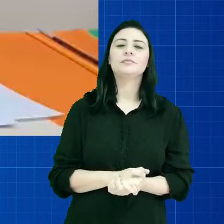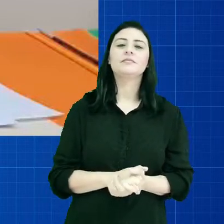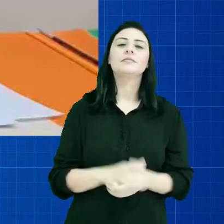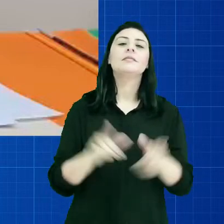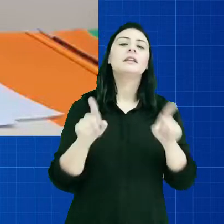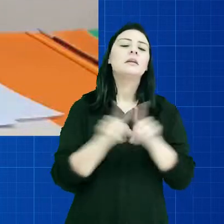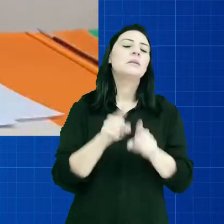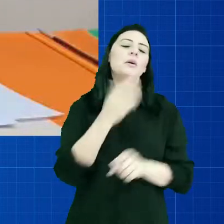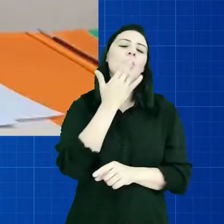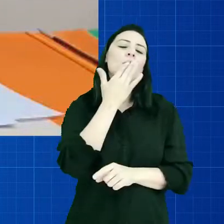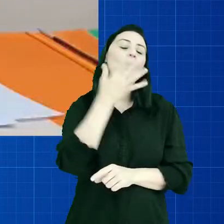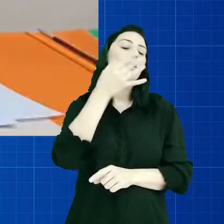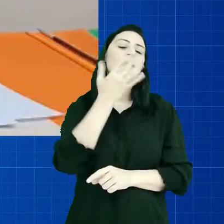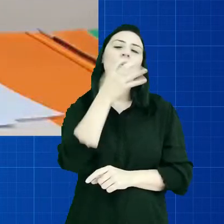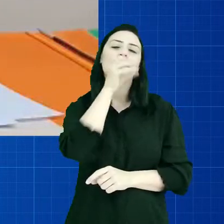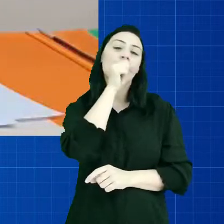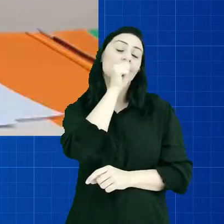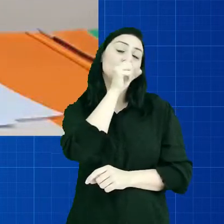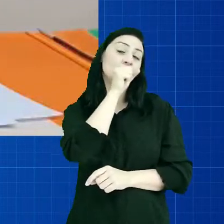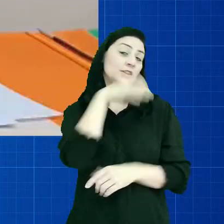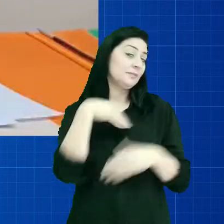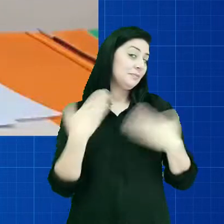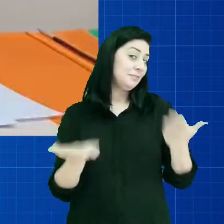Vou pegar a cor laranja.